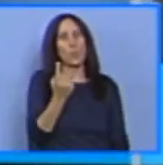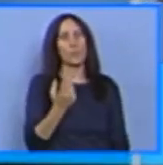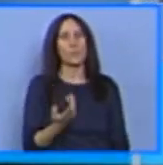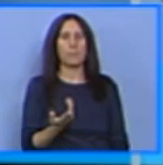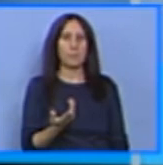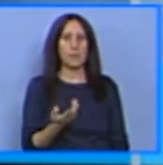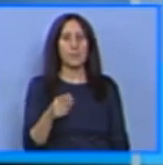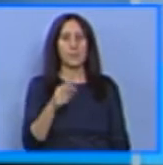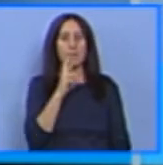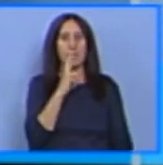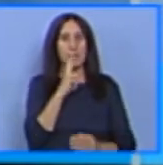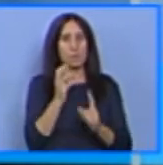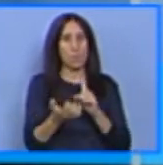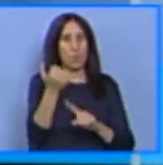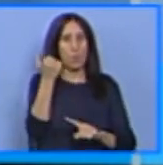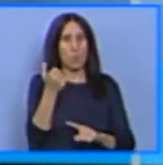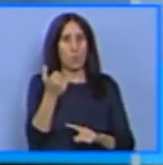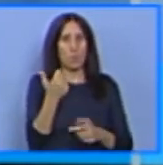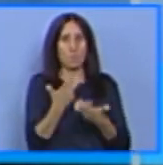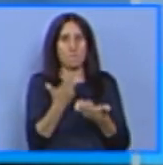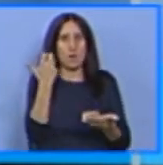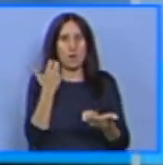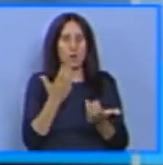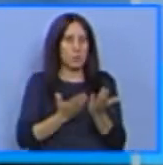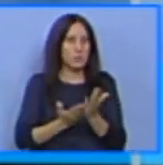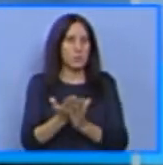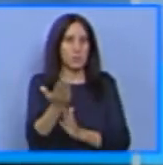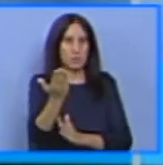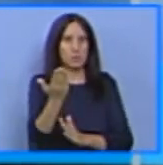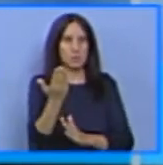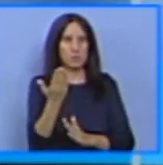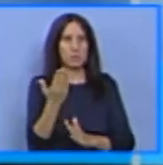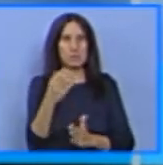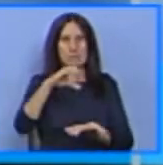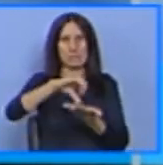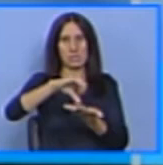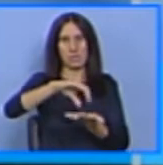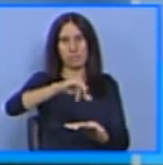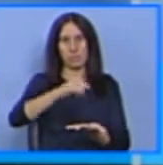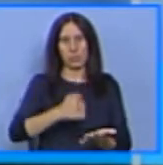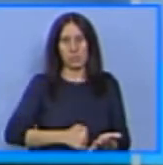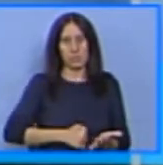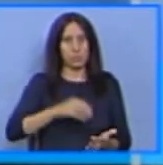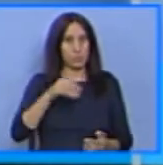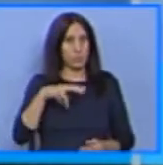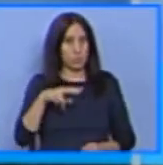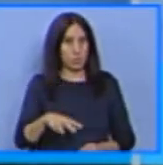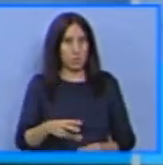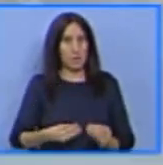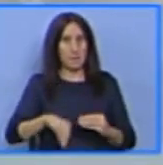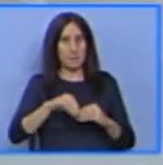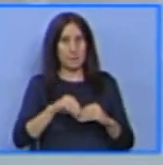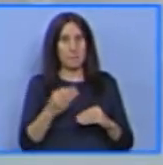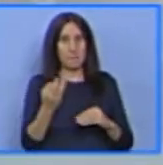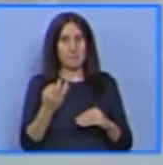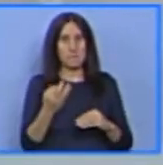o sucesso de Fátima, para esta relevância continuada, esta centralidade em termos do catolicismo em Portugal e ser, de